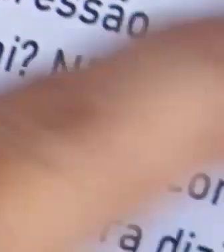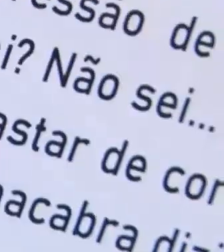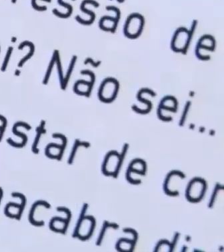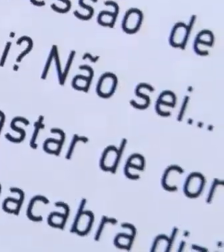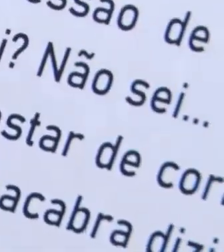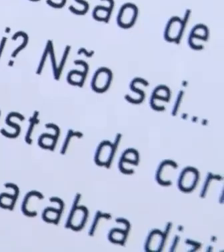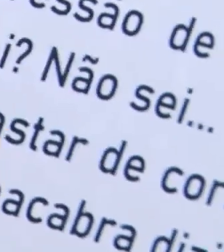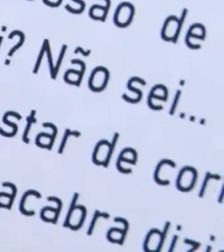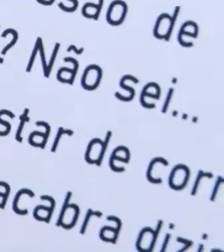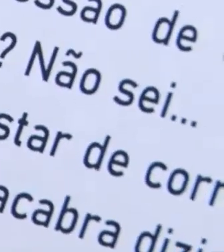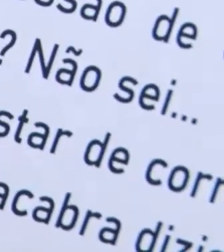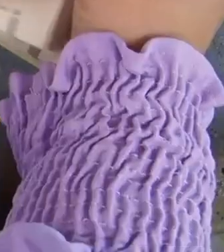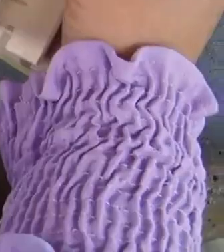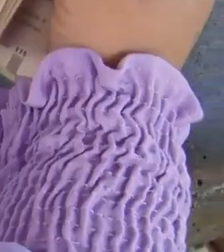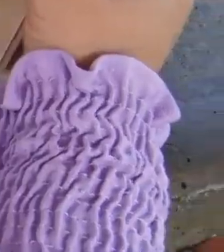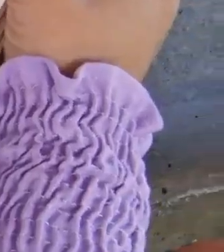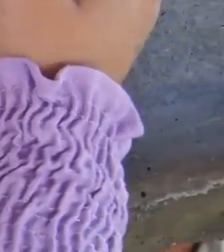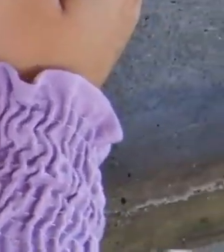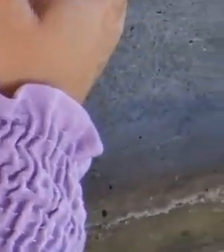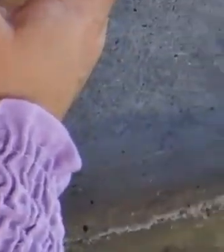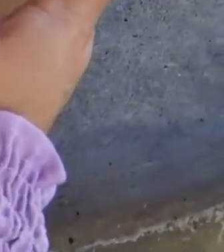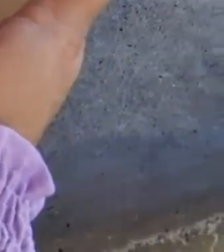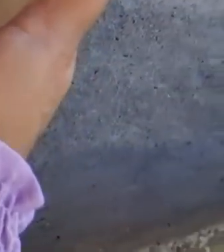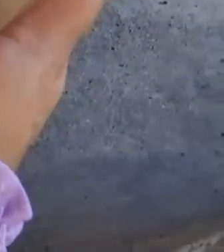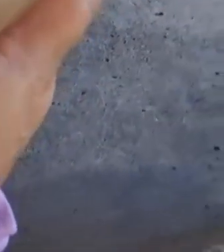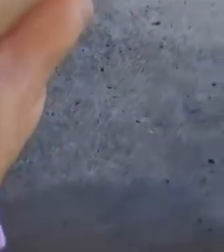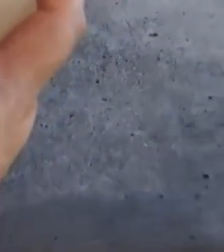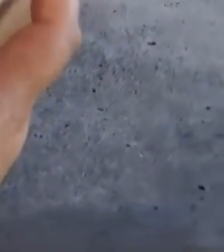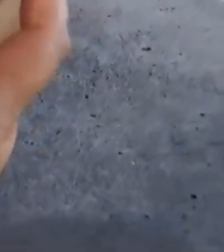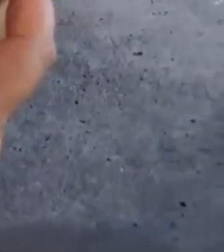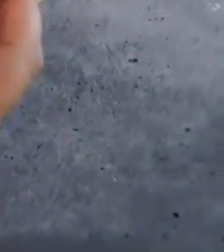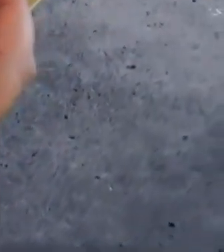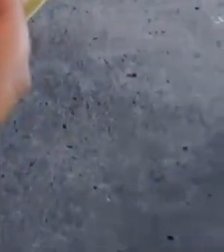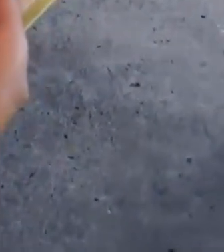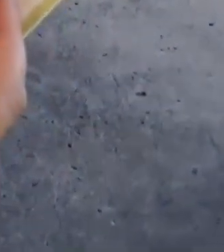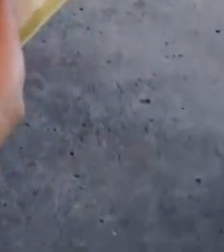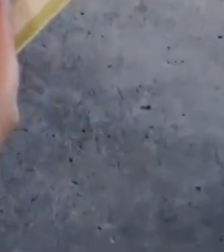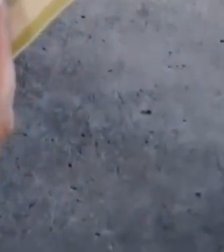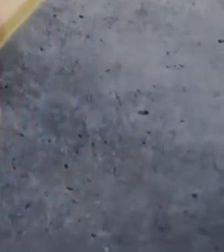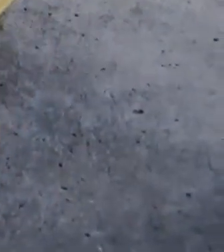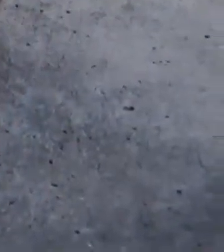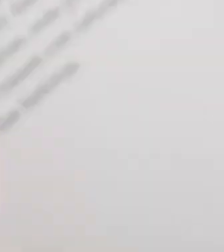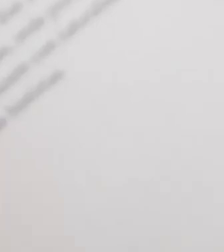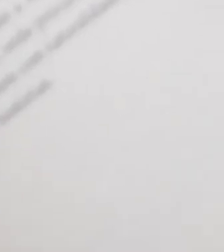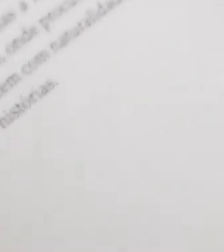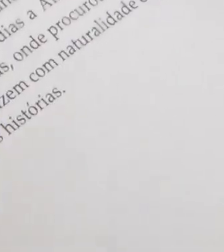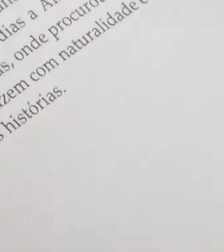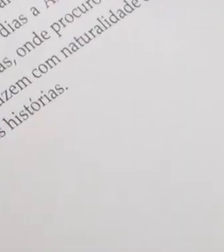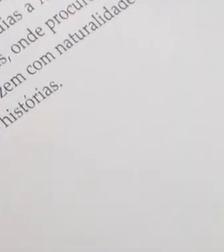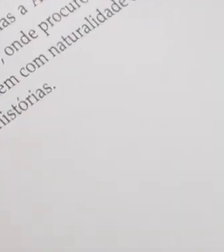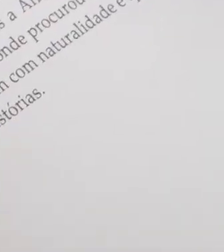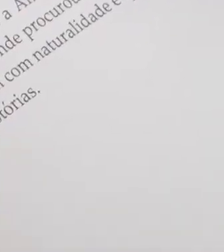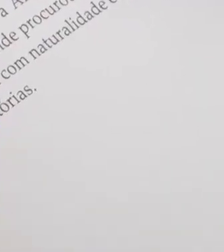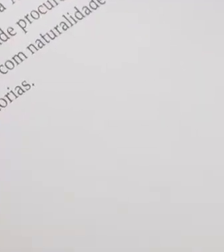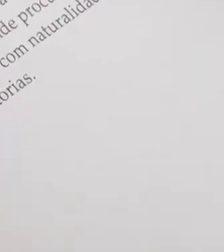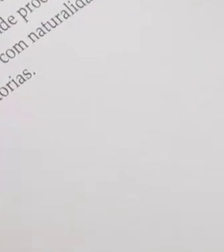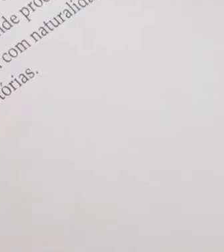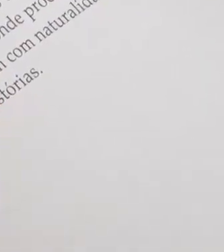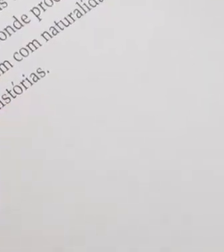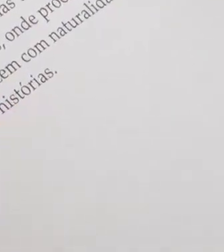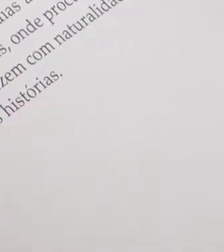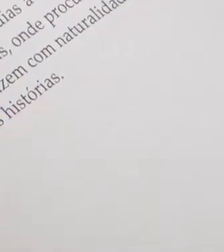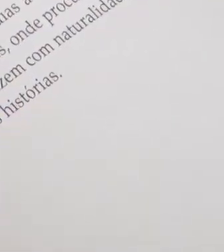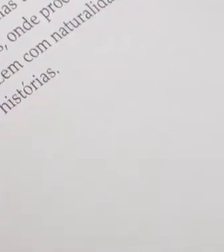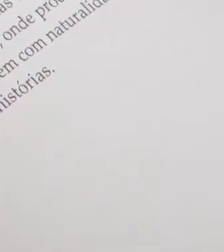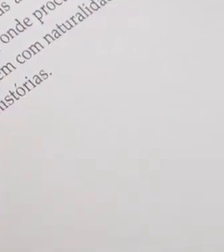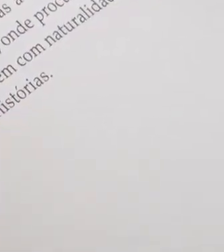por histórias daquele tema, por histórias de um mesmo autor. Então, ela vai abrir o caminho para a literatura. Contar história como um elemento que